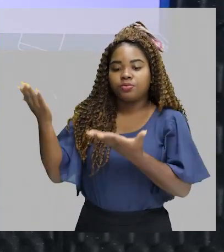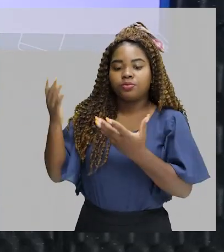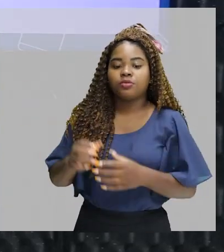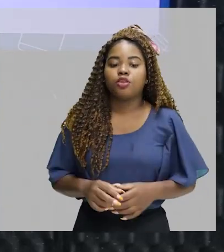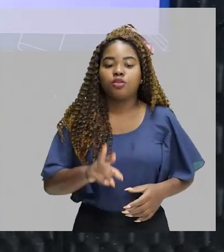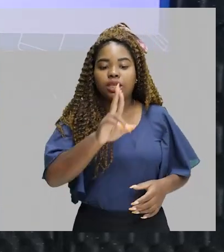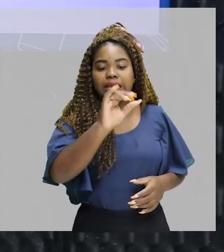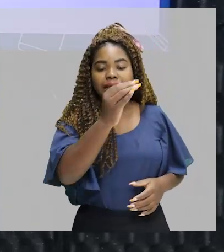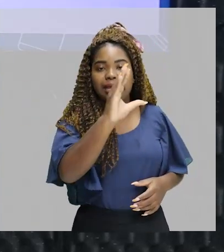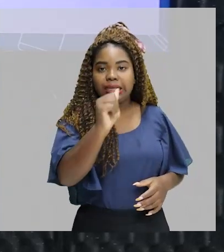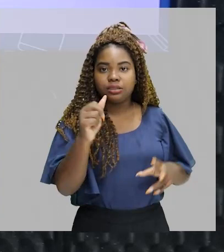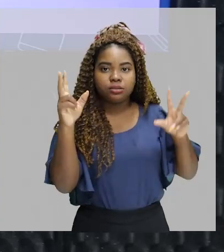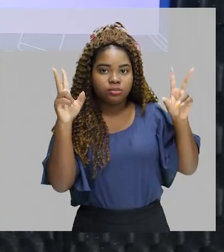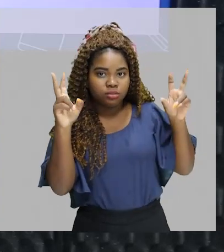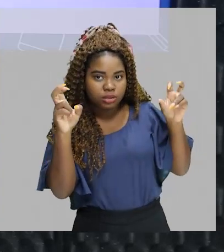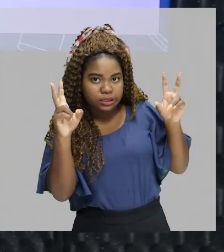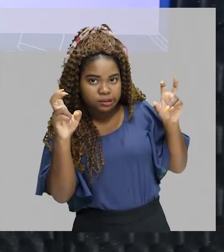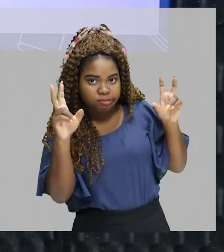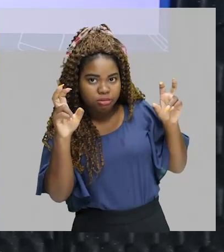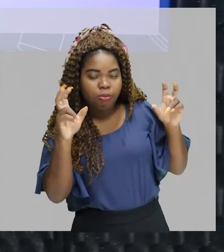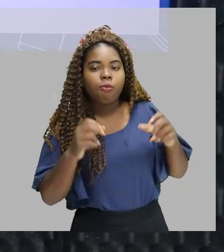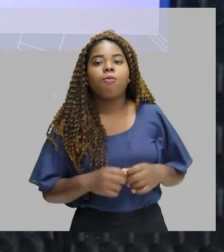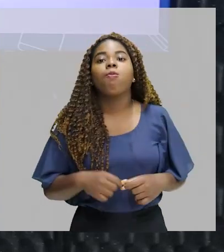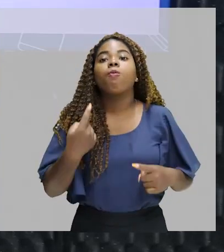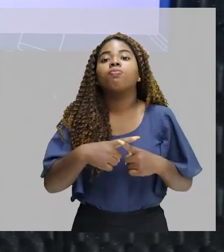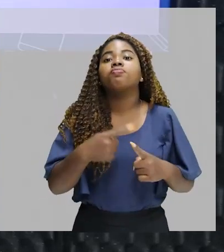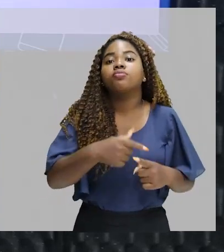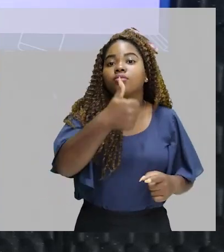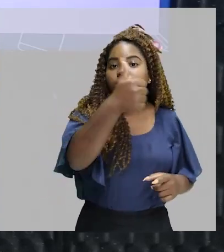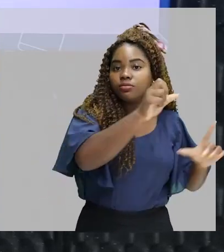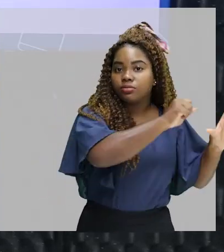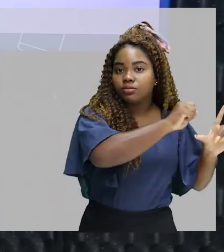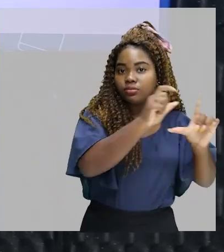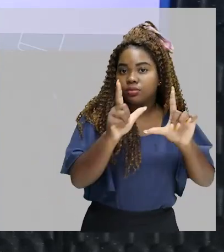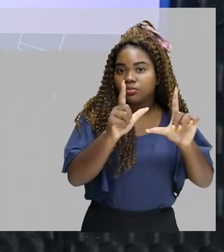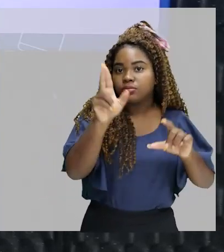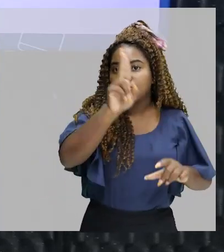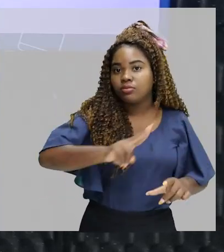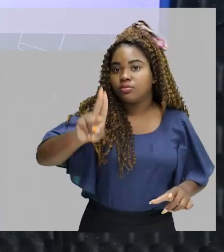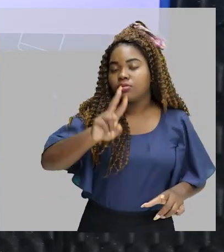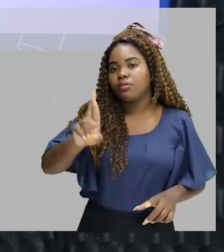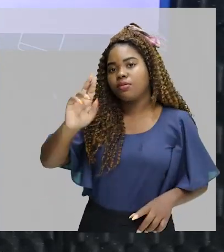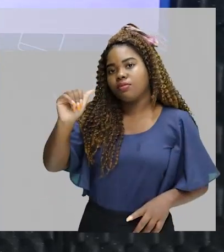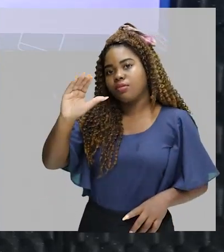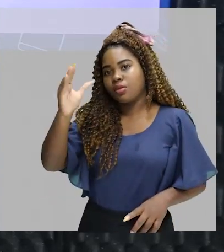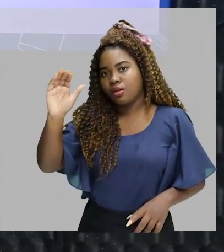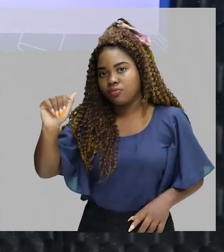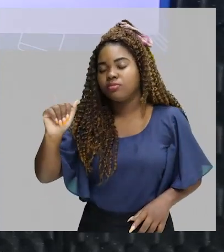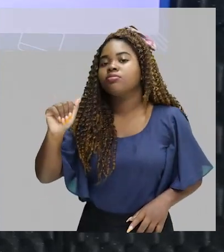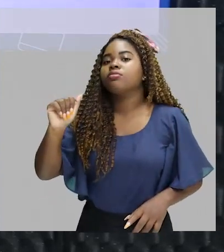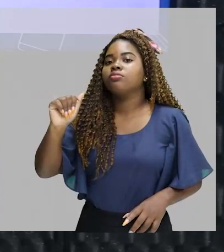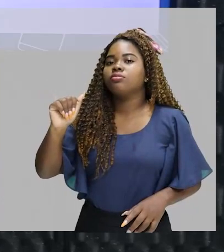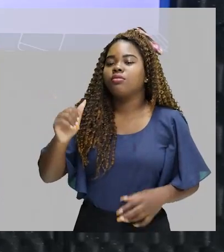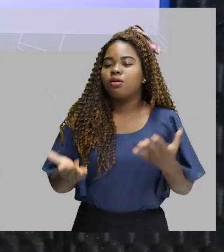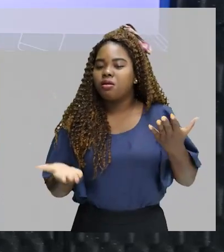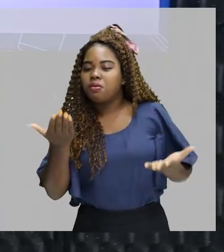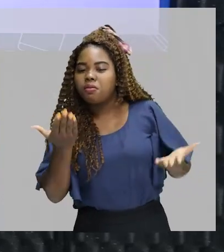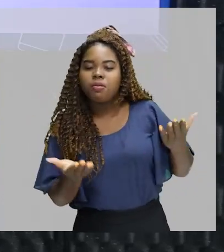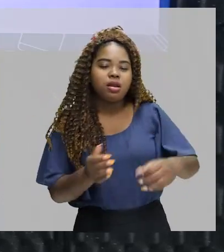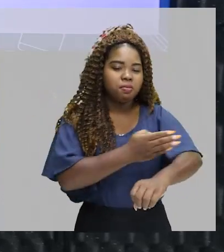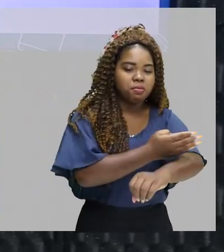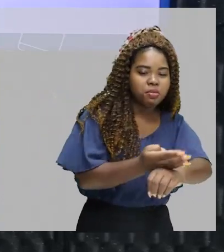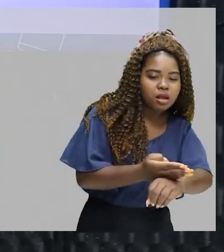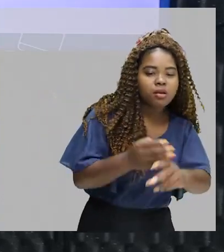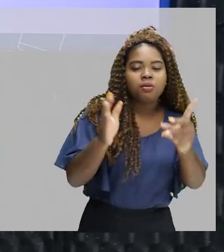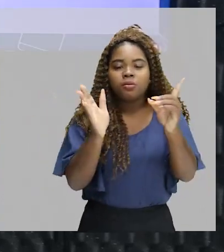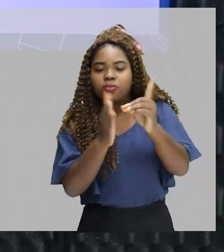quê? Porque a gente já entendeu no primeiro slide que a utilização dessa expressão para comparar brancos, indígenas e negros,